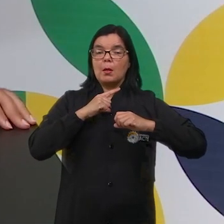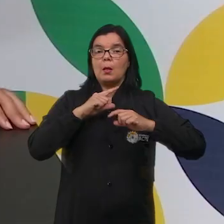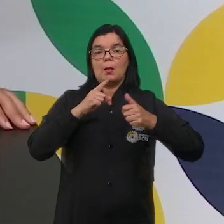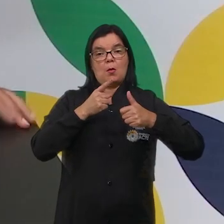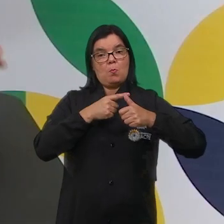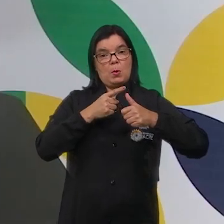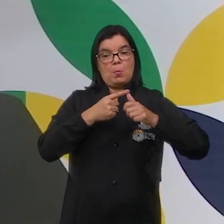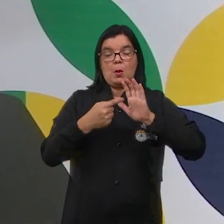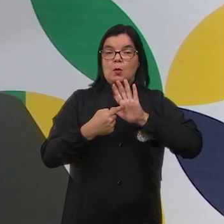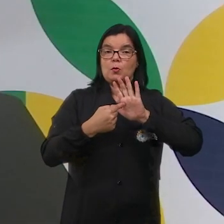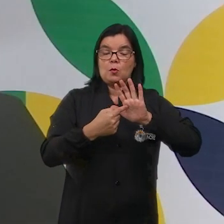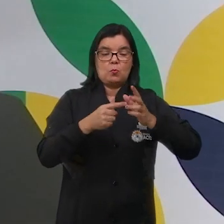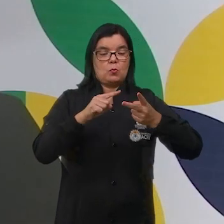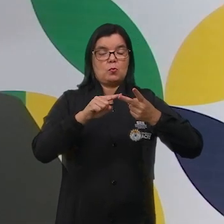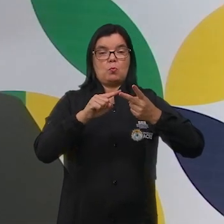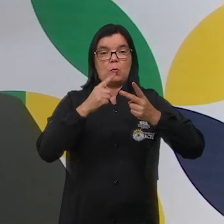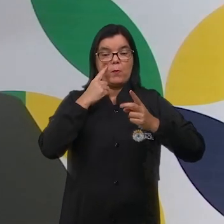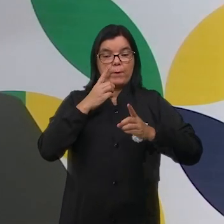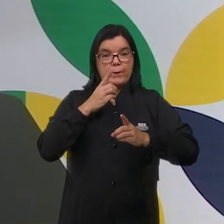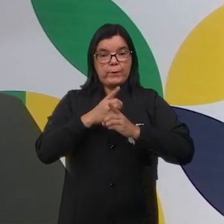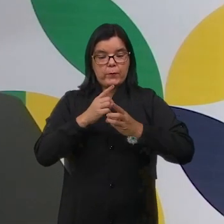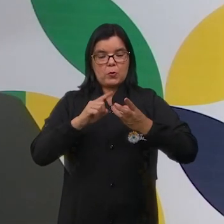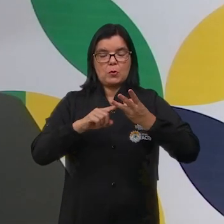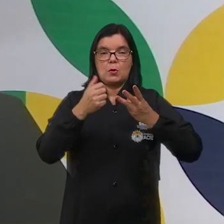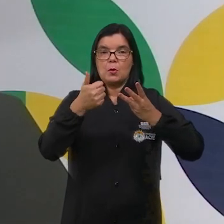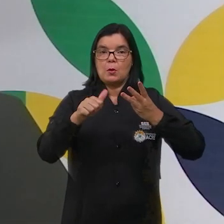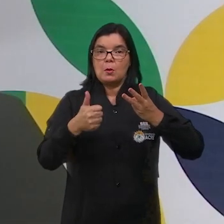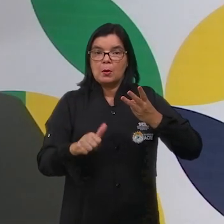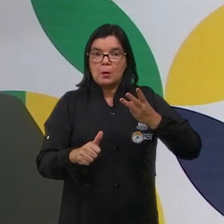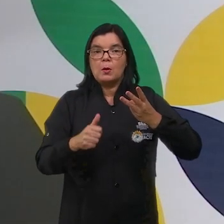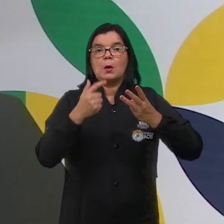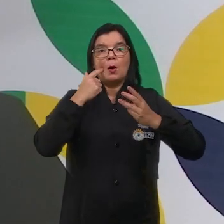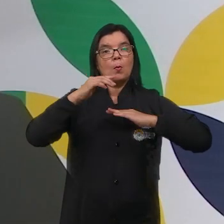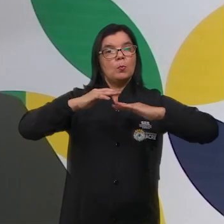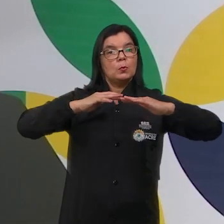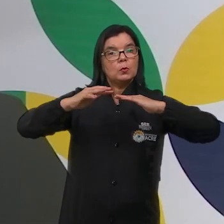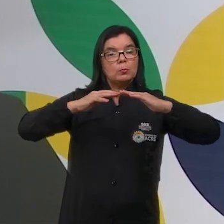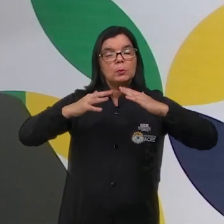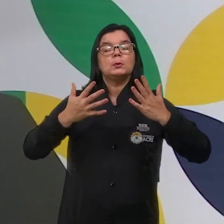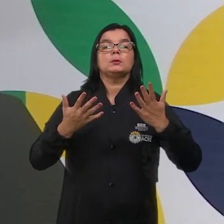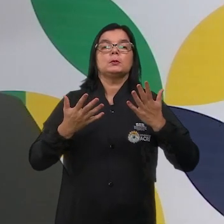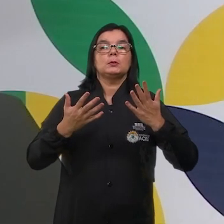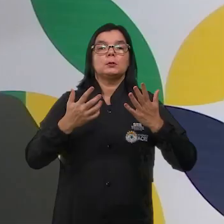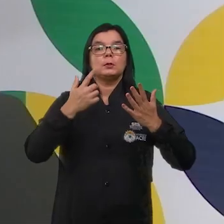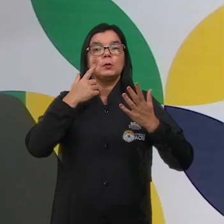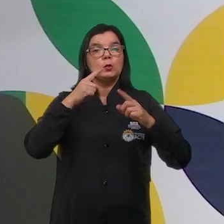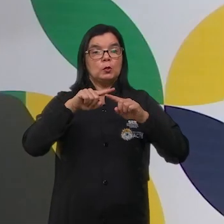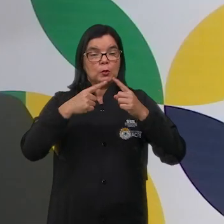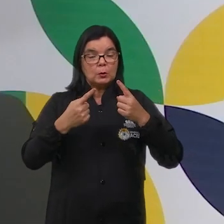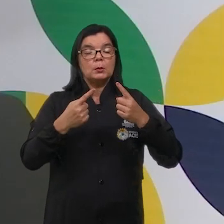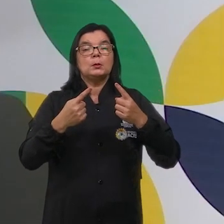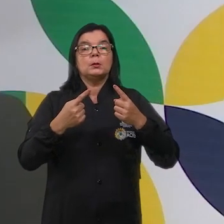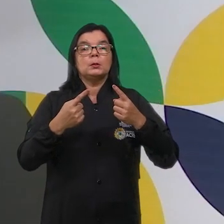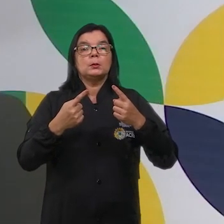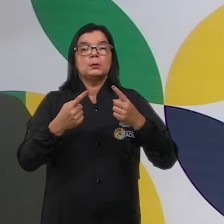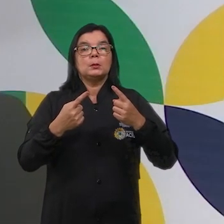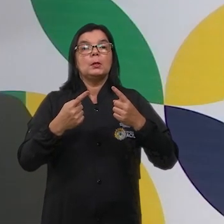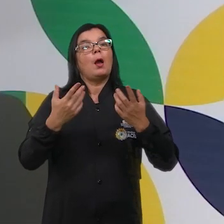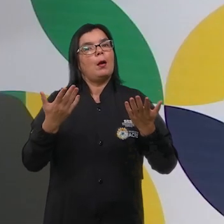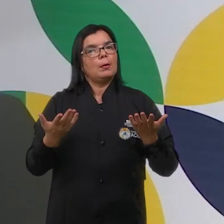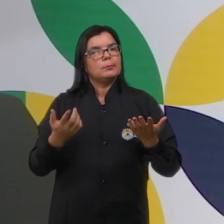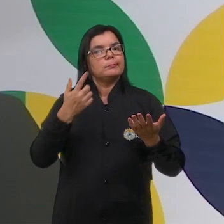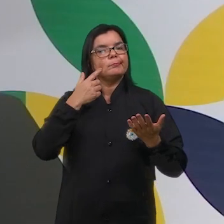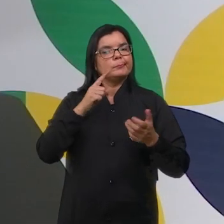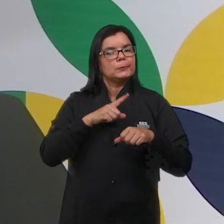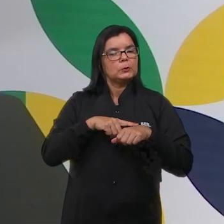Primeiro demonstro, primeiro eu identifico, analiso a movimentação, a dinâmica, né, a ergodinâmica, e aí a